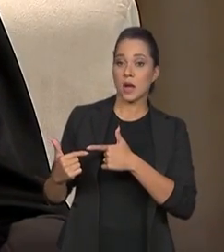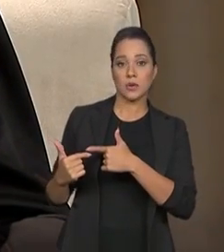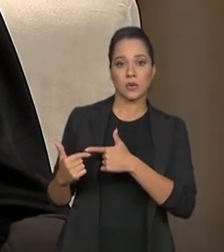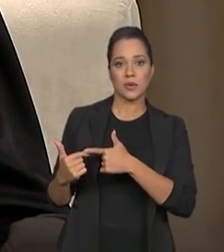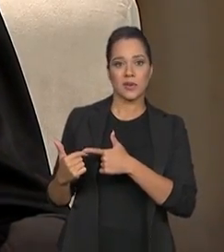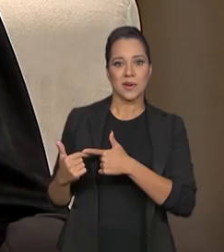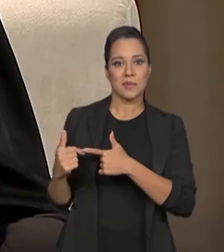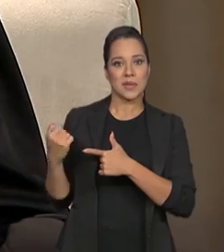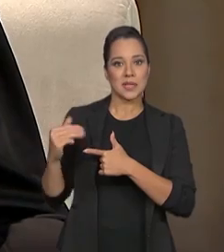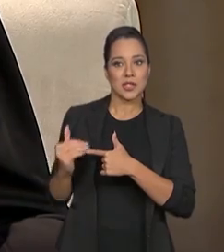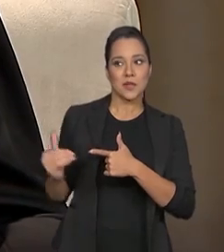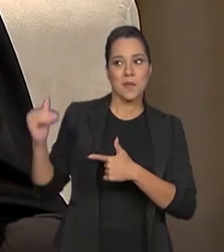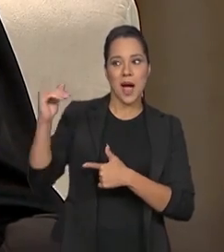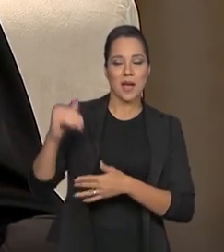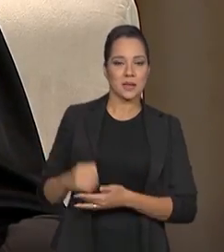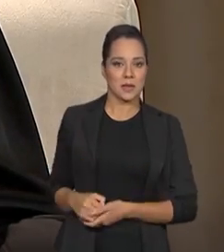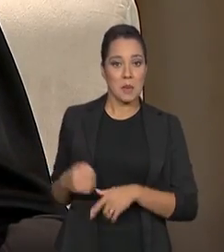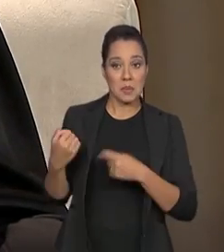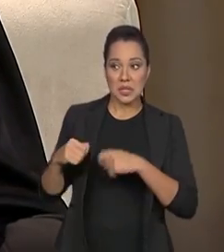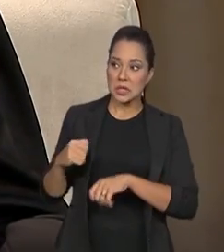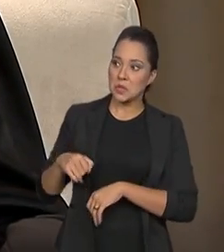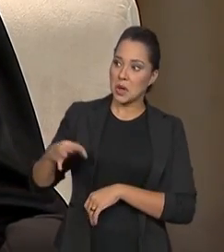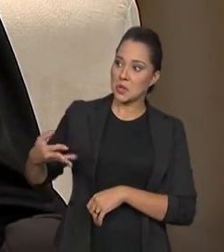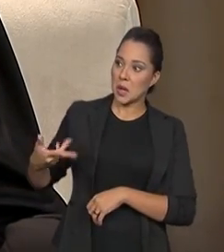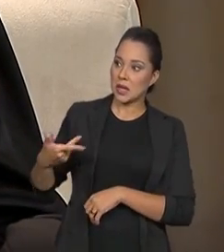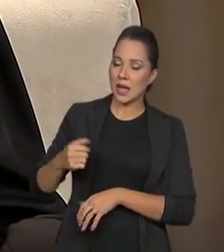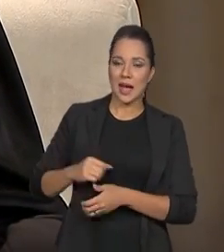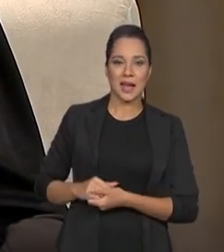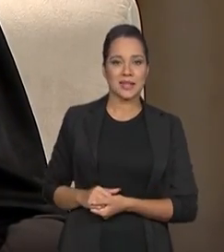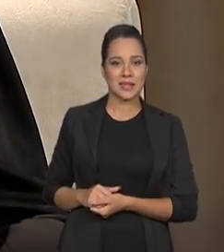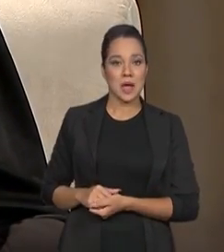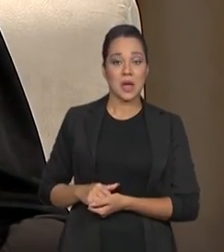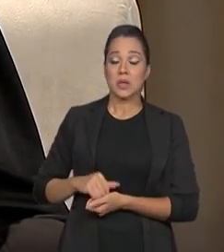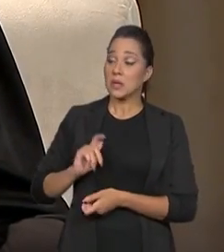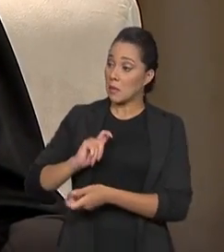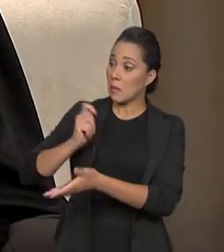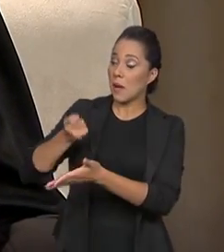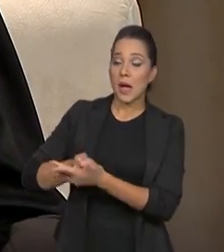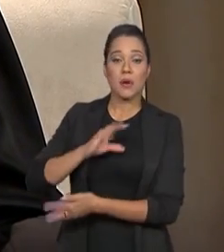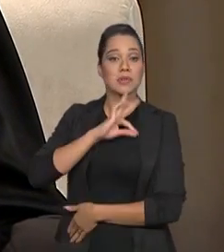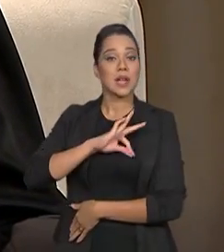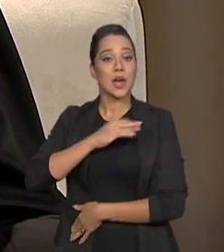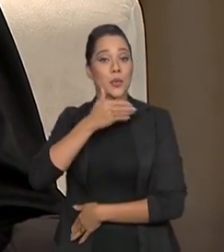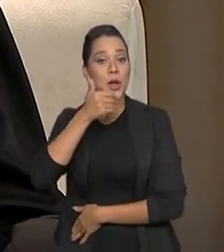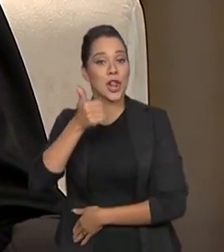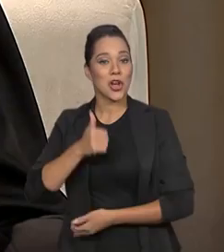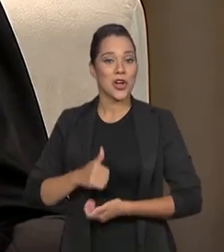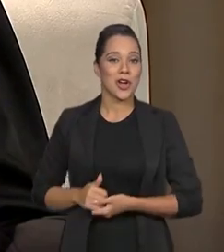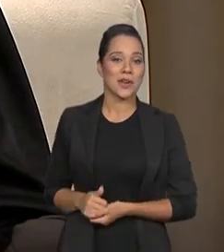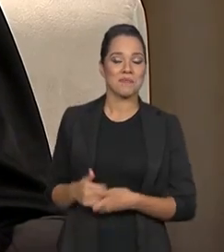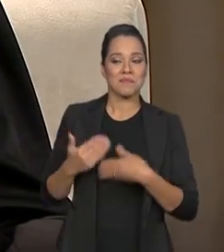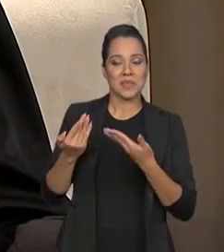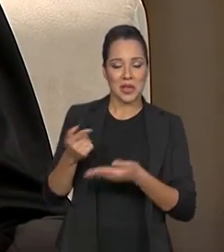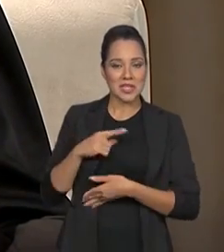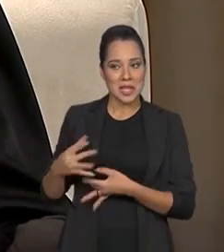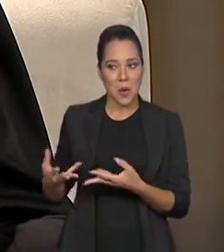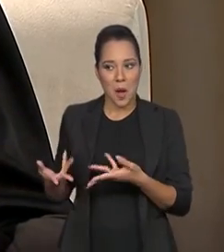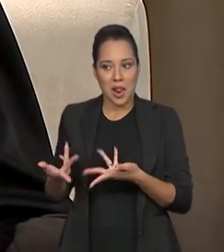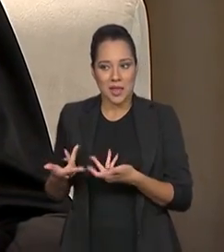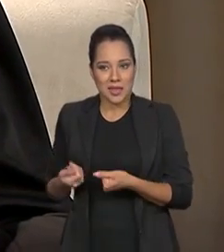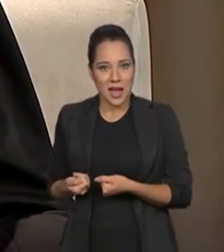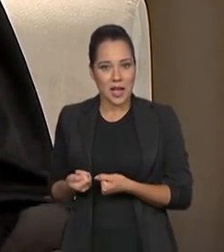vai precisar de uma mão de obra mais produtiva com isso vai poder o que pagar um salário melhor então você tendo a qualidade